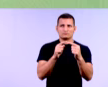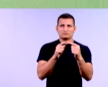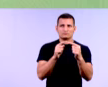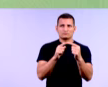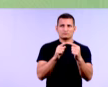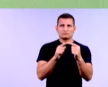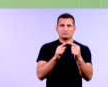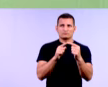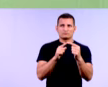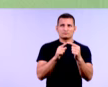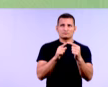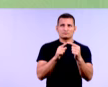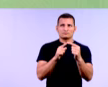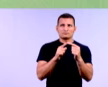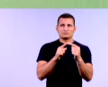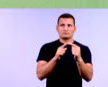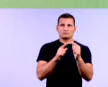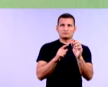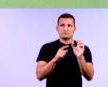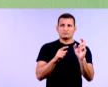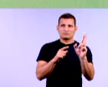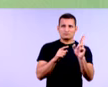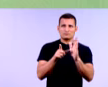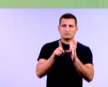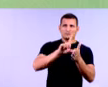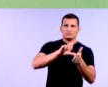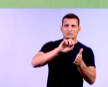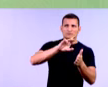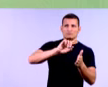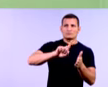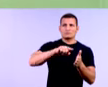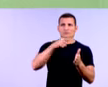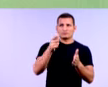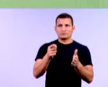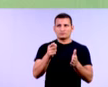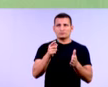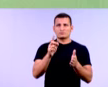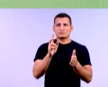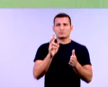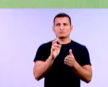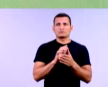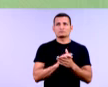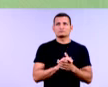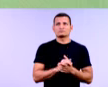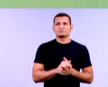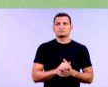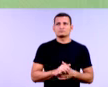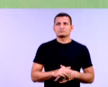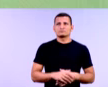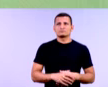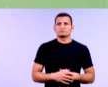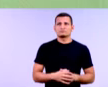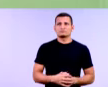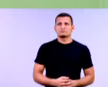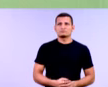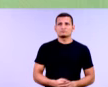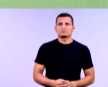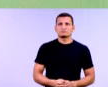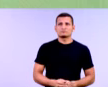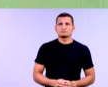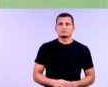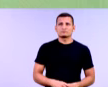aqui, ou eu posso concordar com o que vem. Com o quem, O né? quem, O isso. quem. Com o quem. Opa. Por que o trem